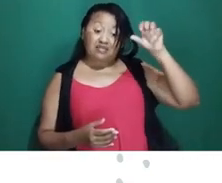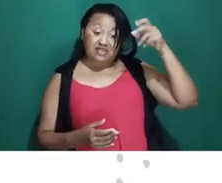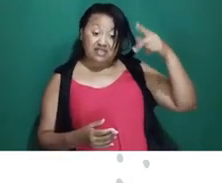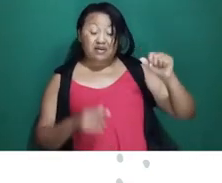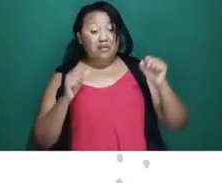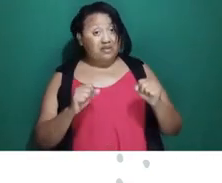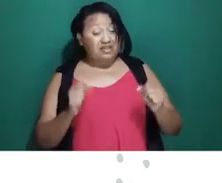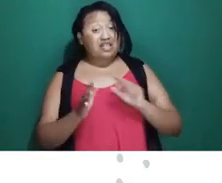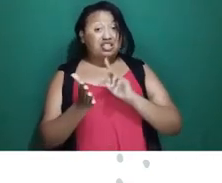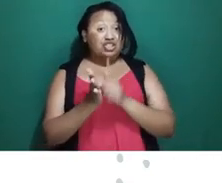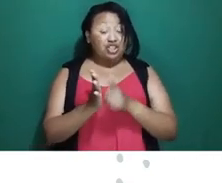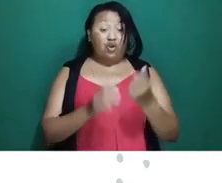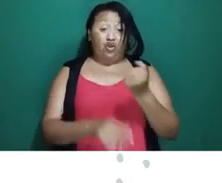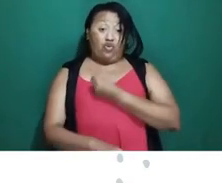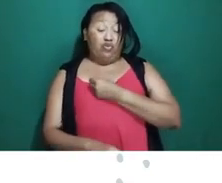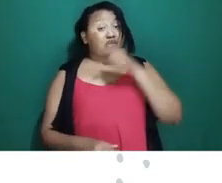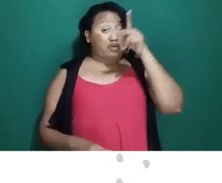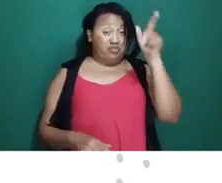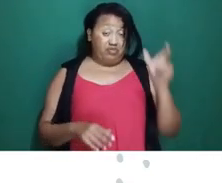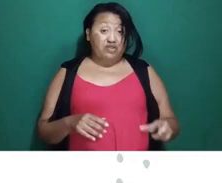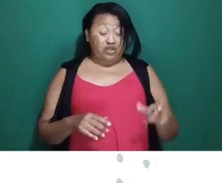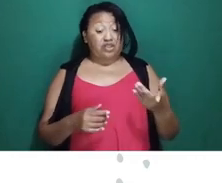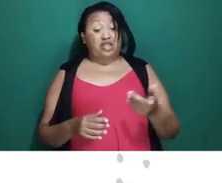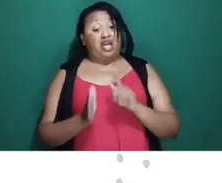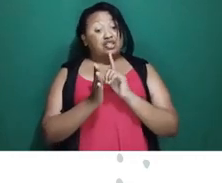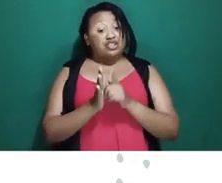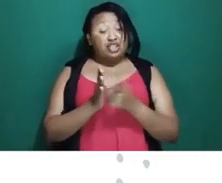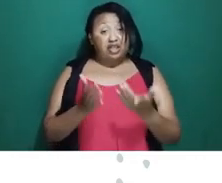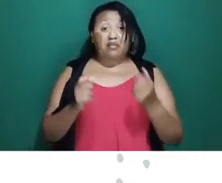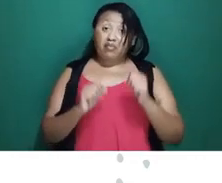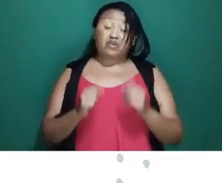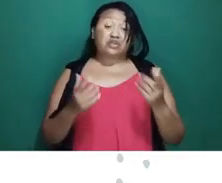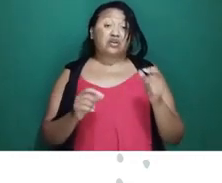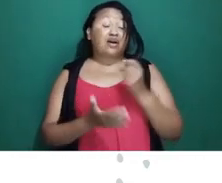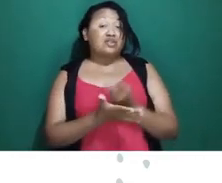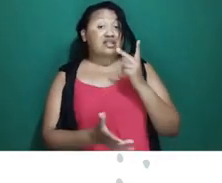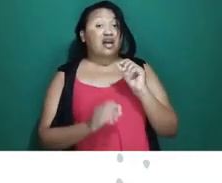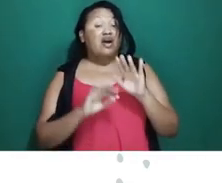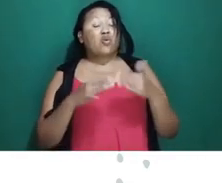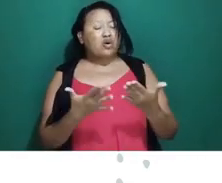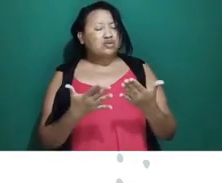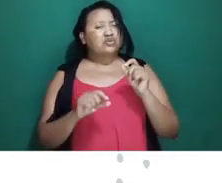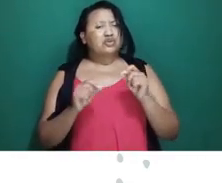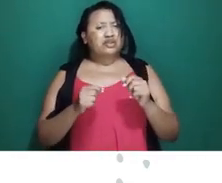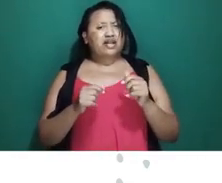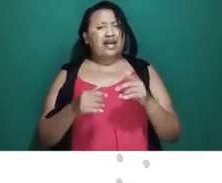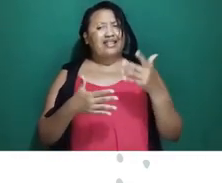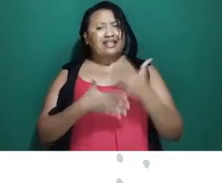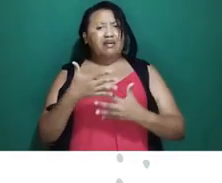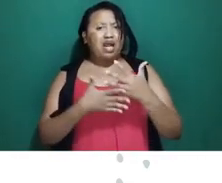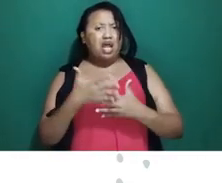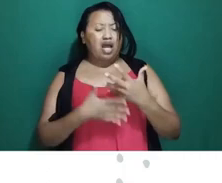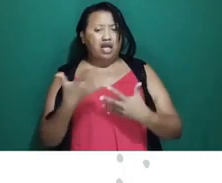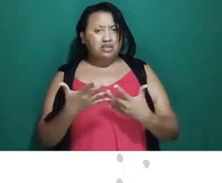ser de número ela pode ser de pessoa né gênero a aceleração é ocorrer quando essa quebra aí né